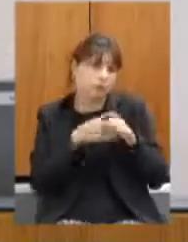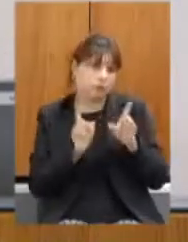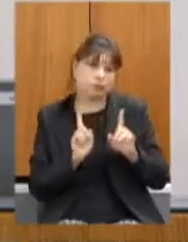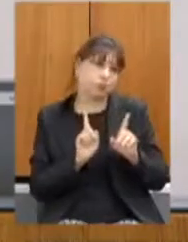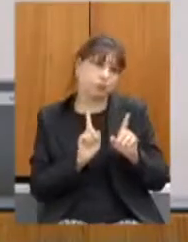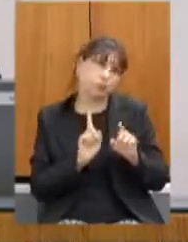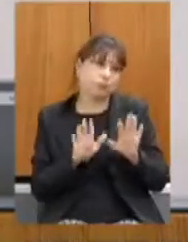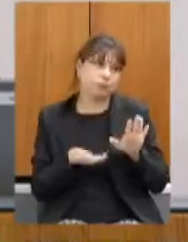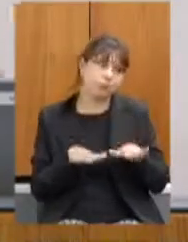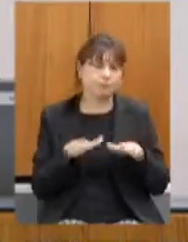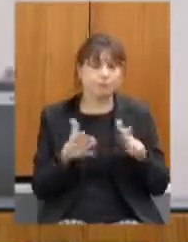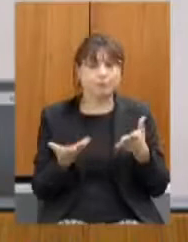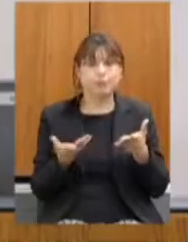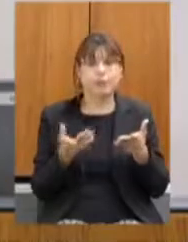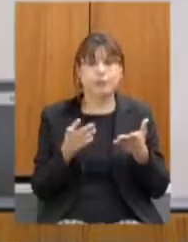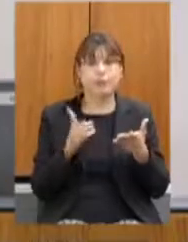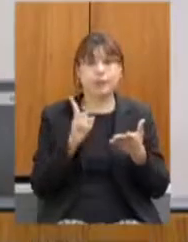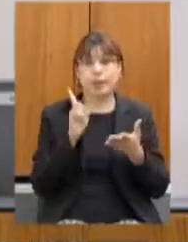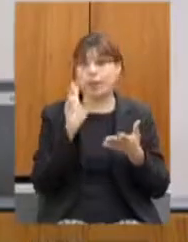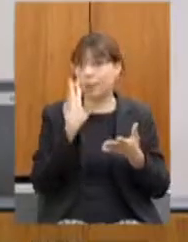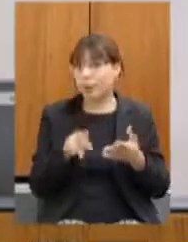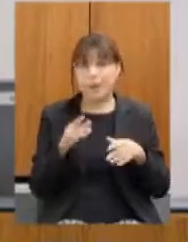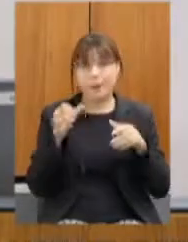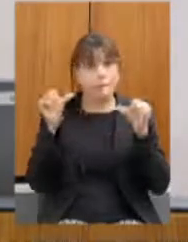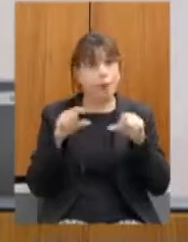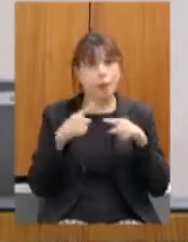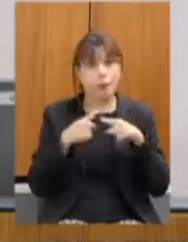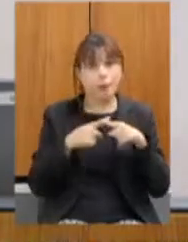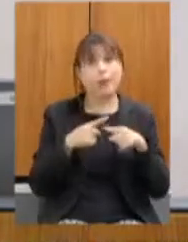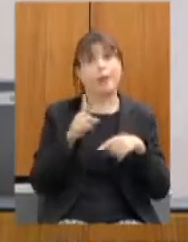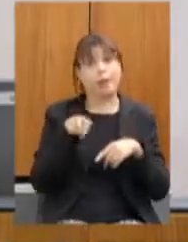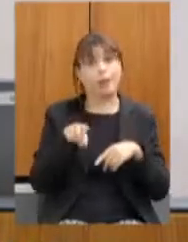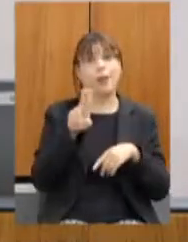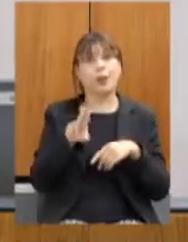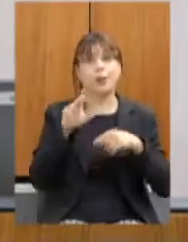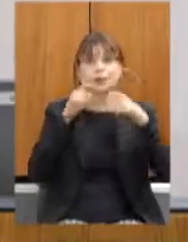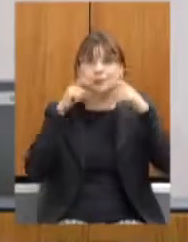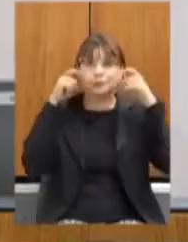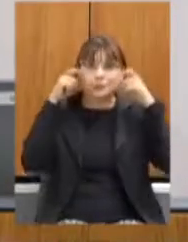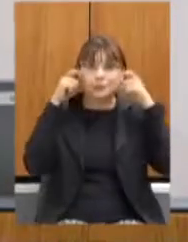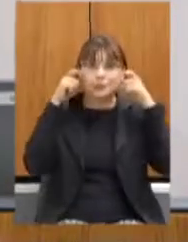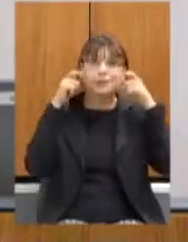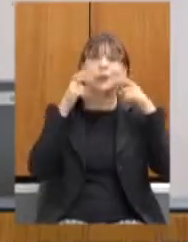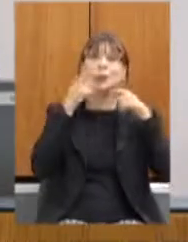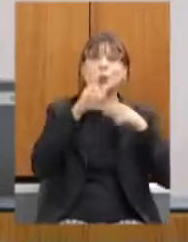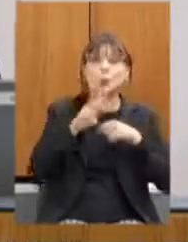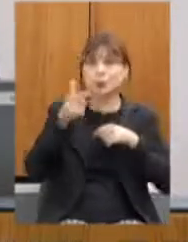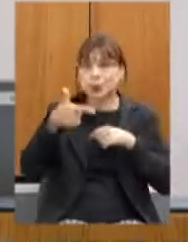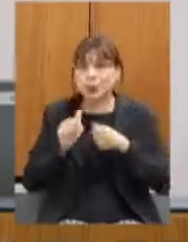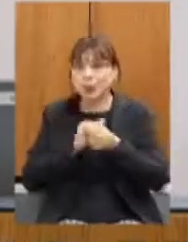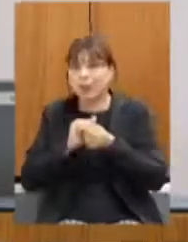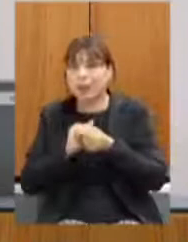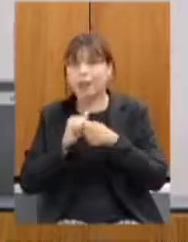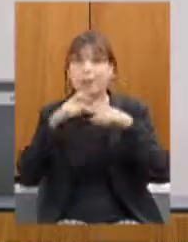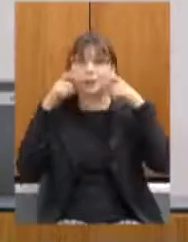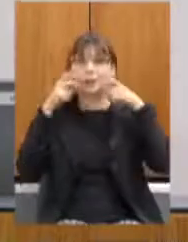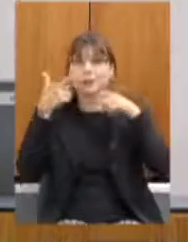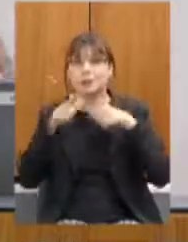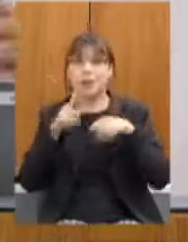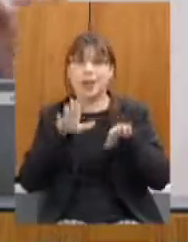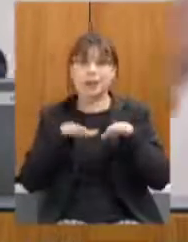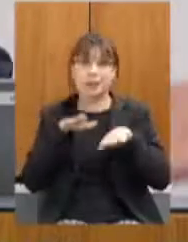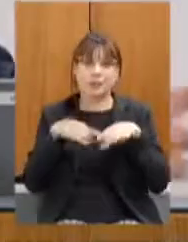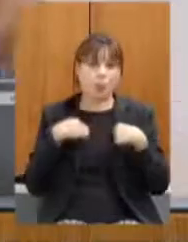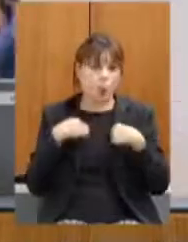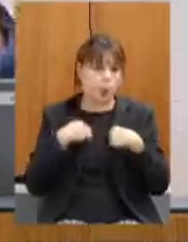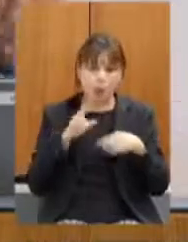a situação só não está pior porque o povão tá usando básicas utilizadas as vezes eu um tecido que sobrou é um